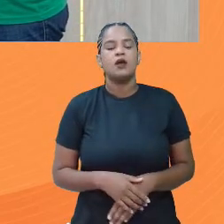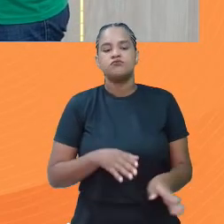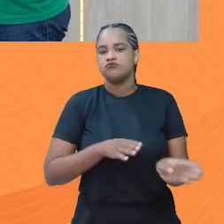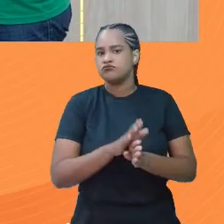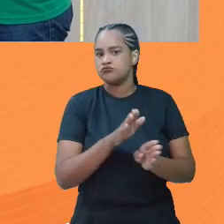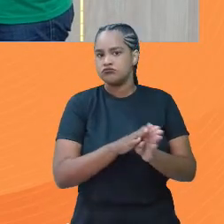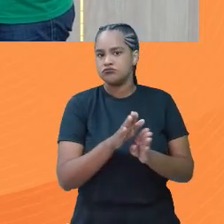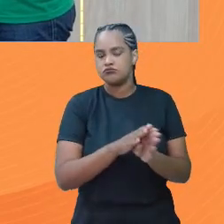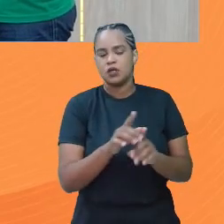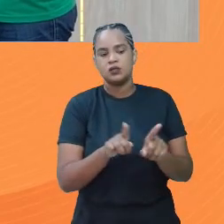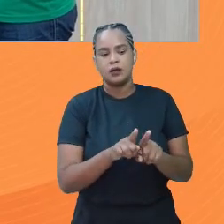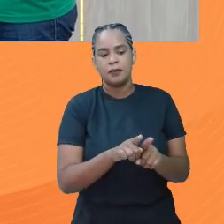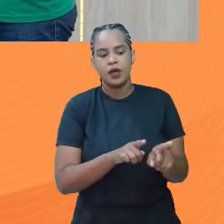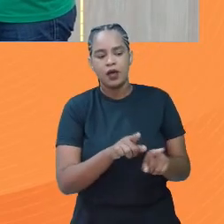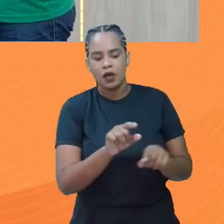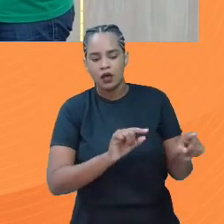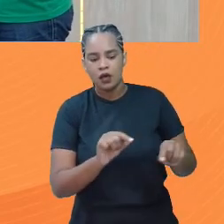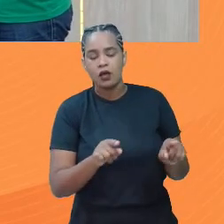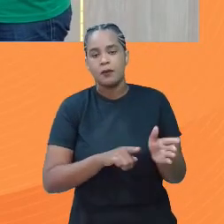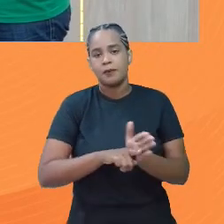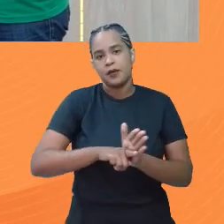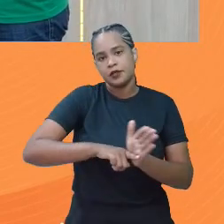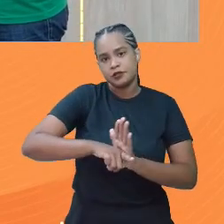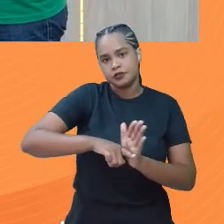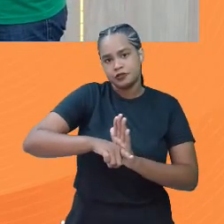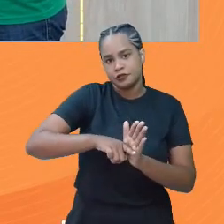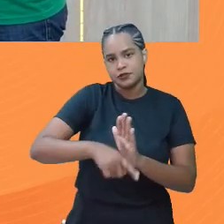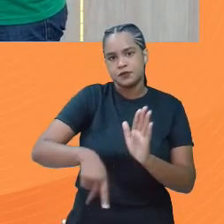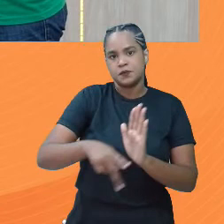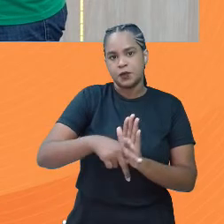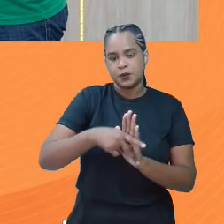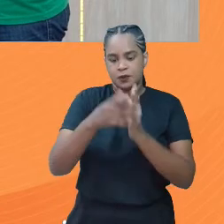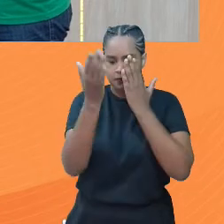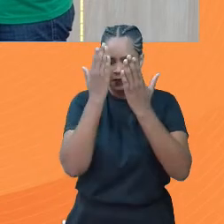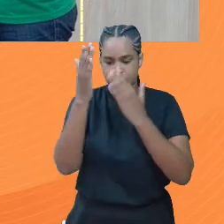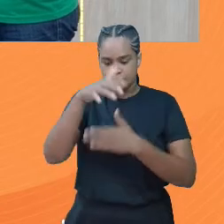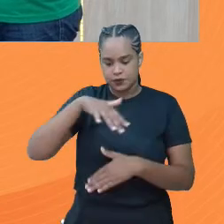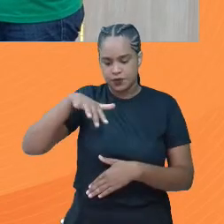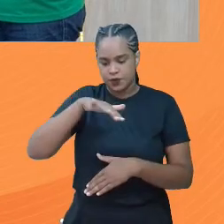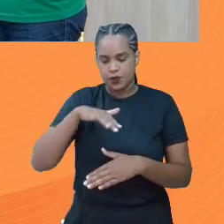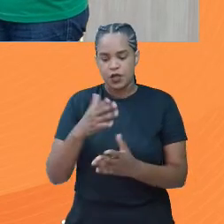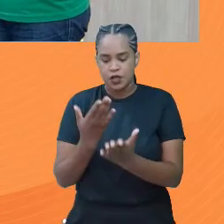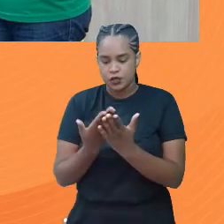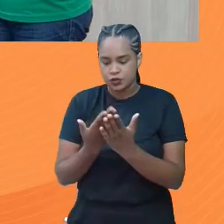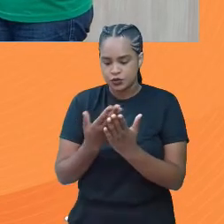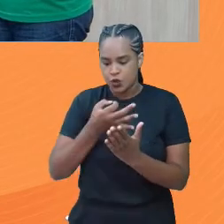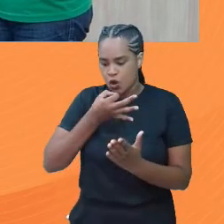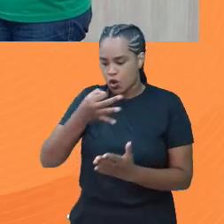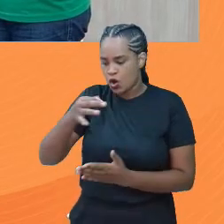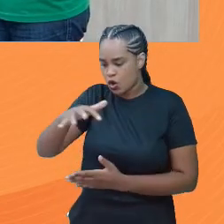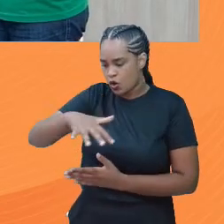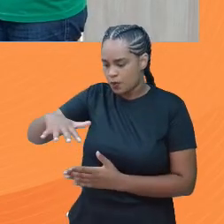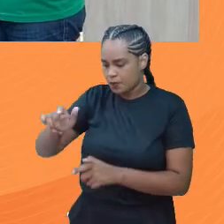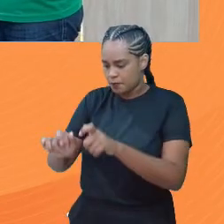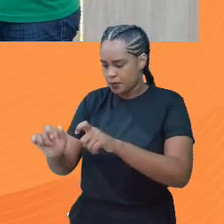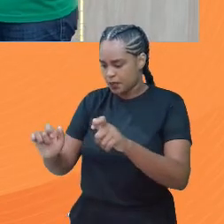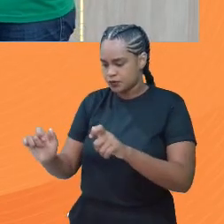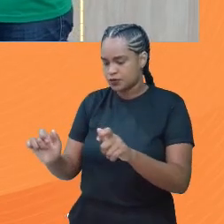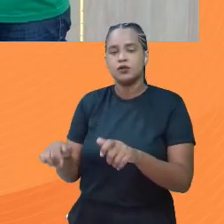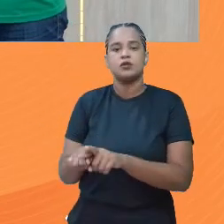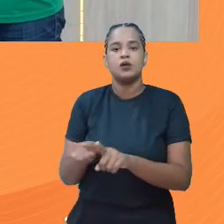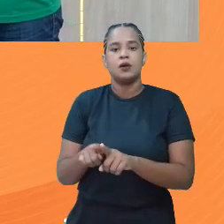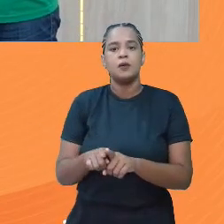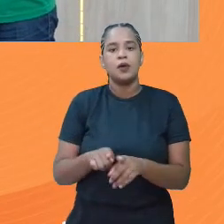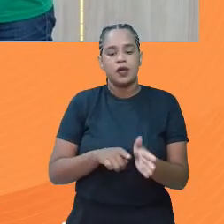orientação profissional, pesquisas psicológicas, estudo de opinião pública, exames